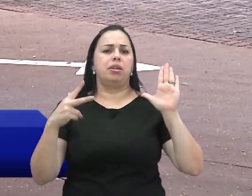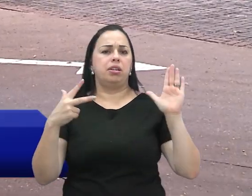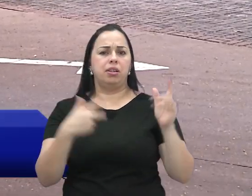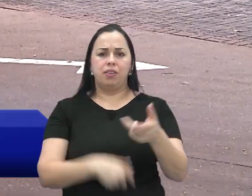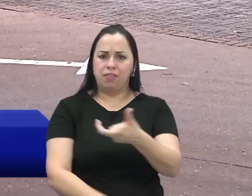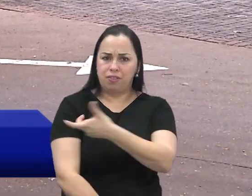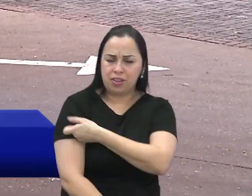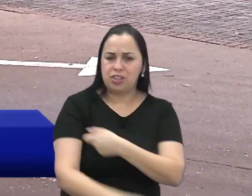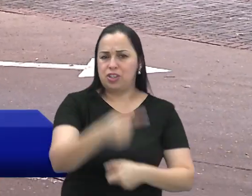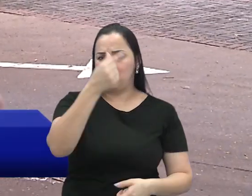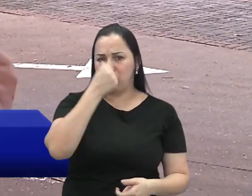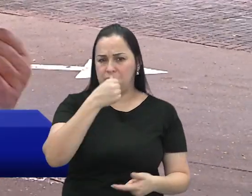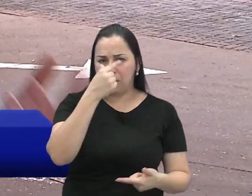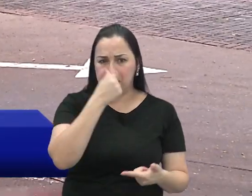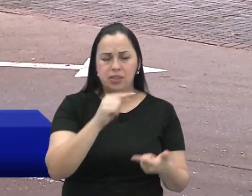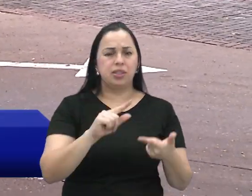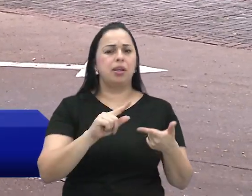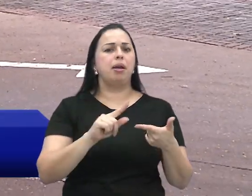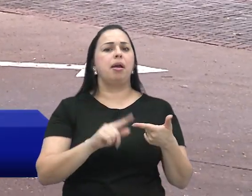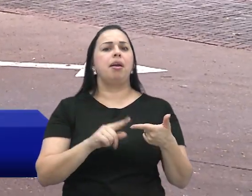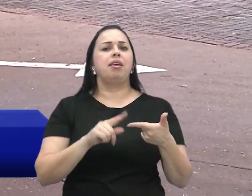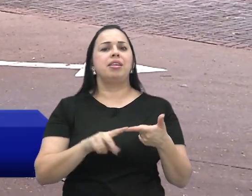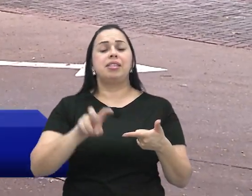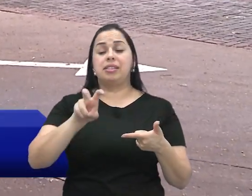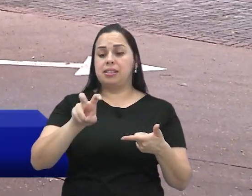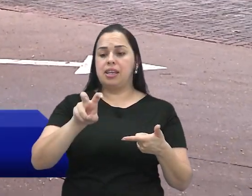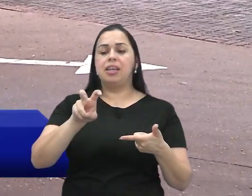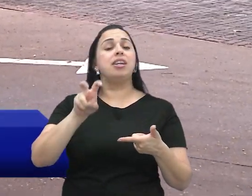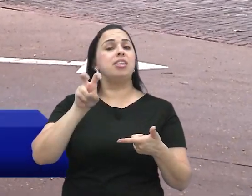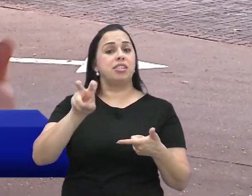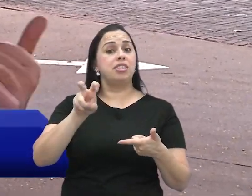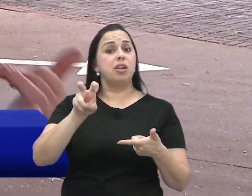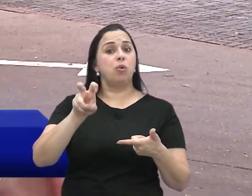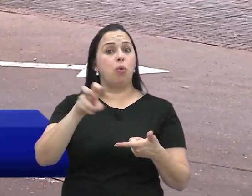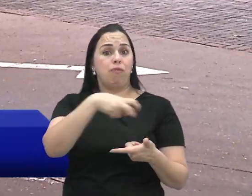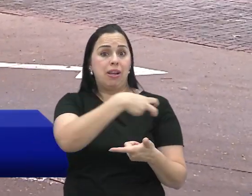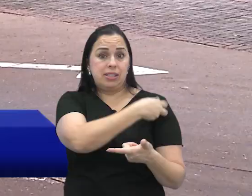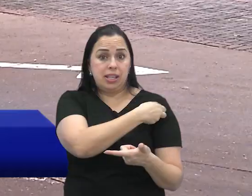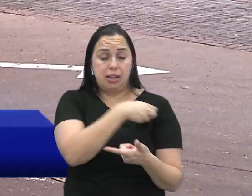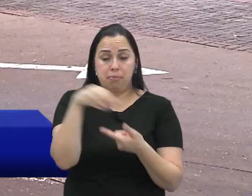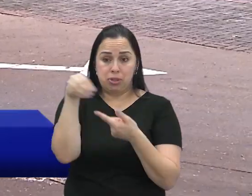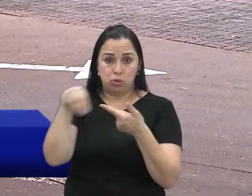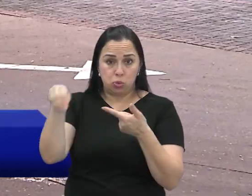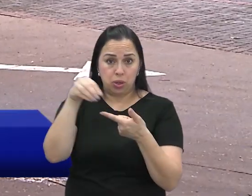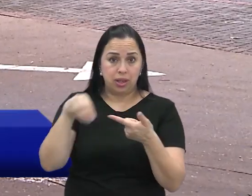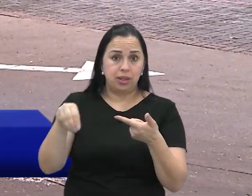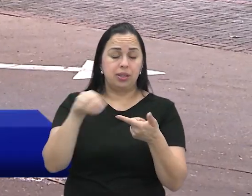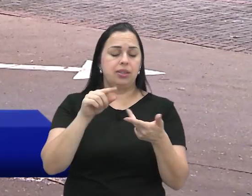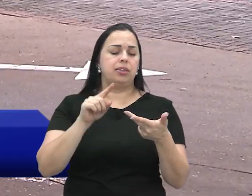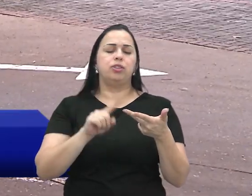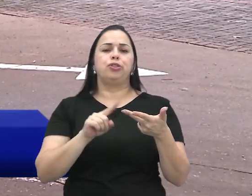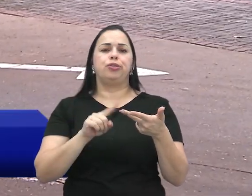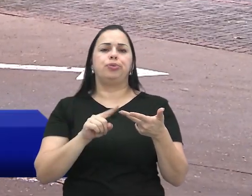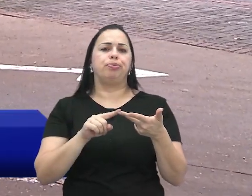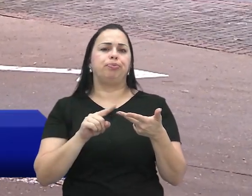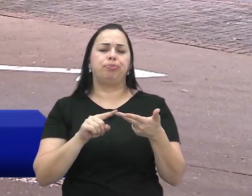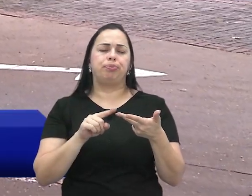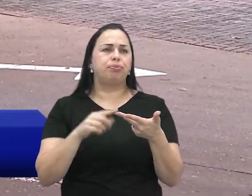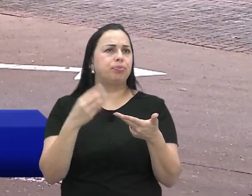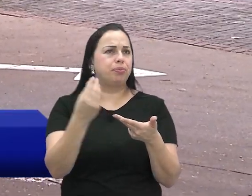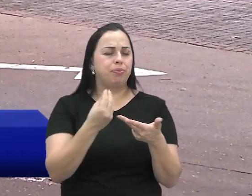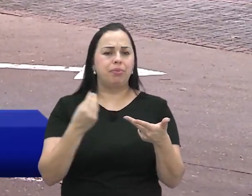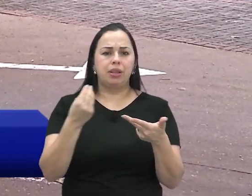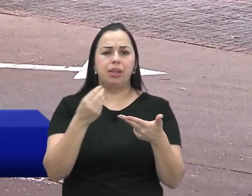fazer a vacinação de VIP, fazer a vacinação de pentavalente, que é uma vacina combinada contra difteria, tétano,